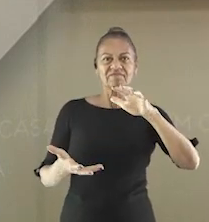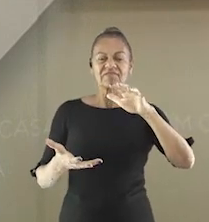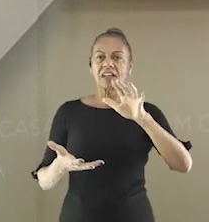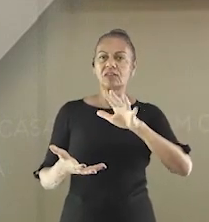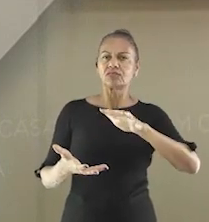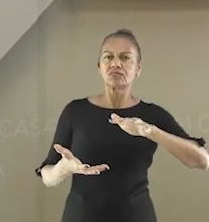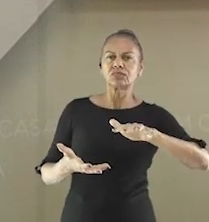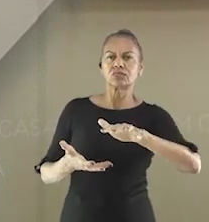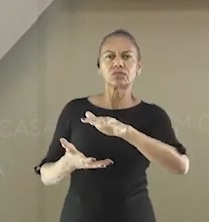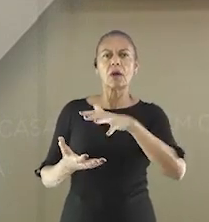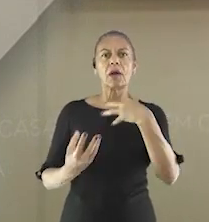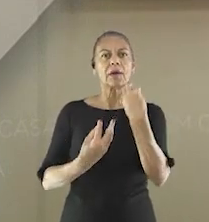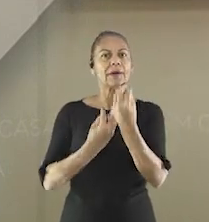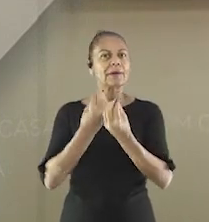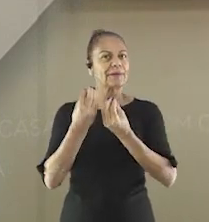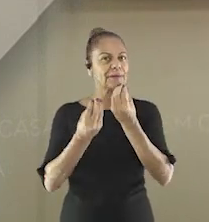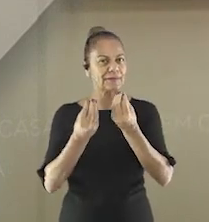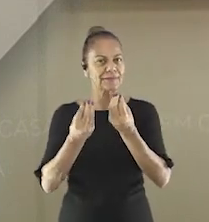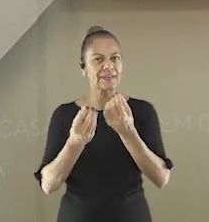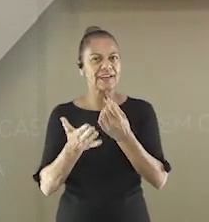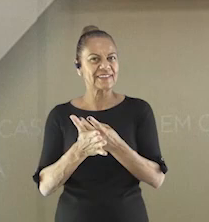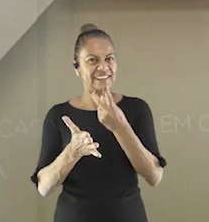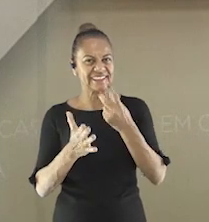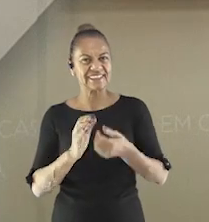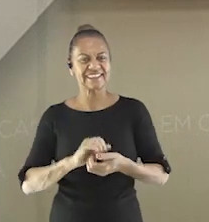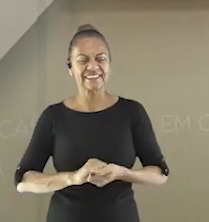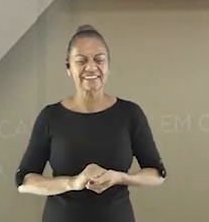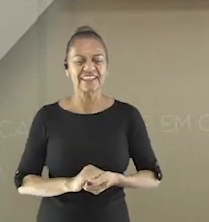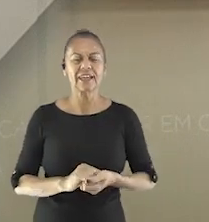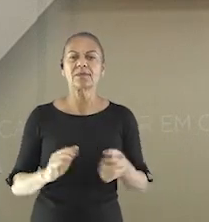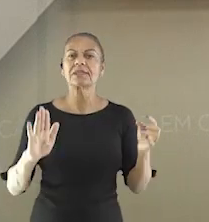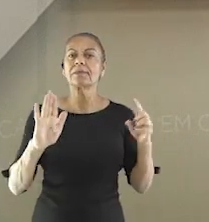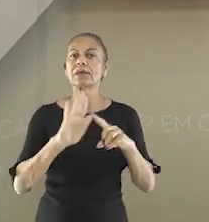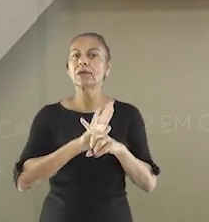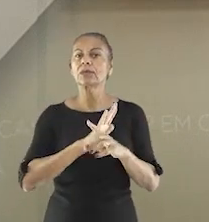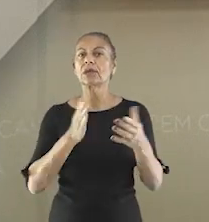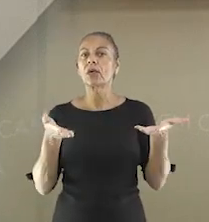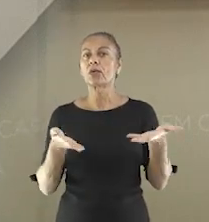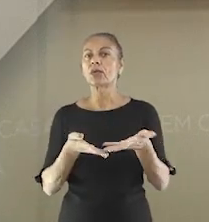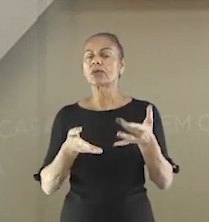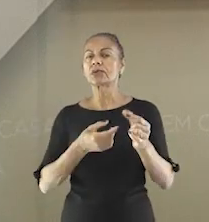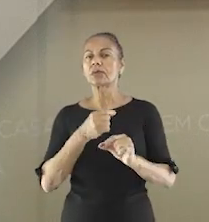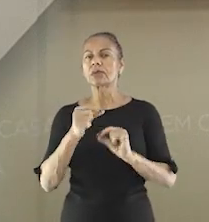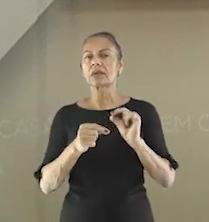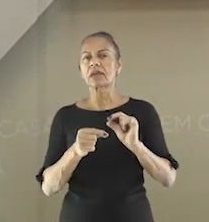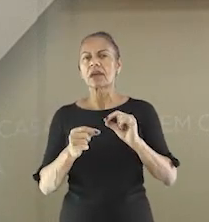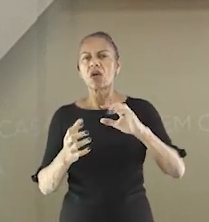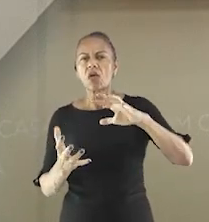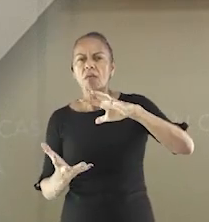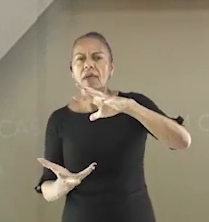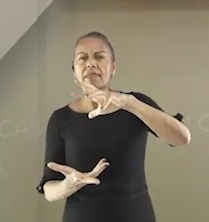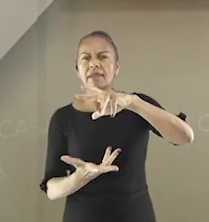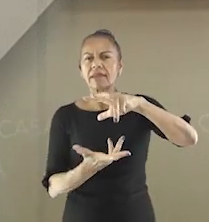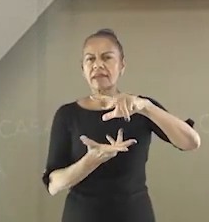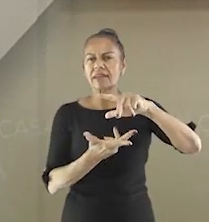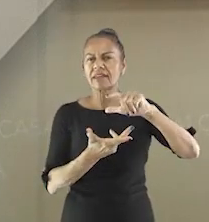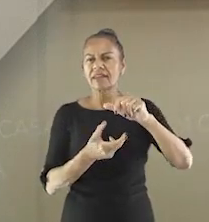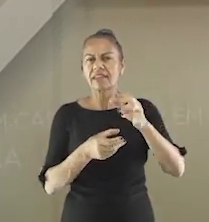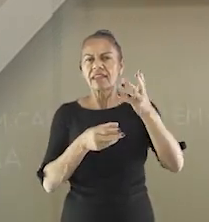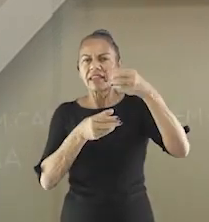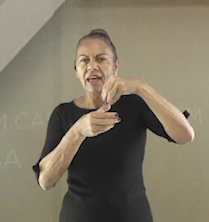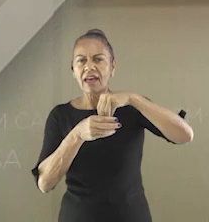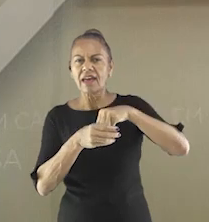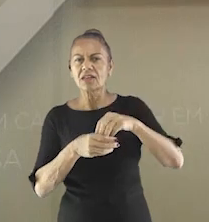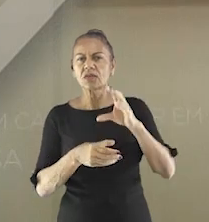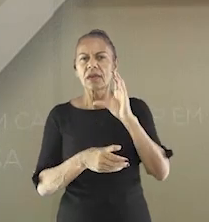ocorre. Por isso, a pergunta da nossa aula de hoje é a seguinte: como o planeta Terra se mantém aquecido? Eu